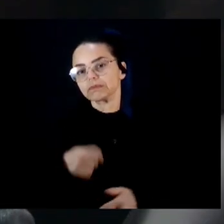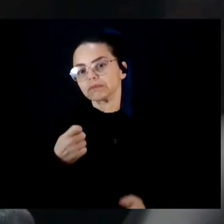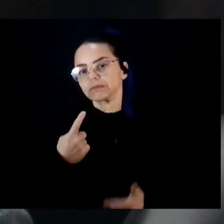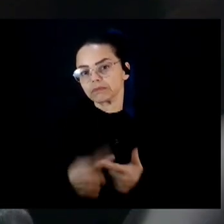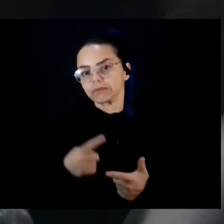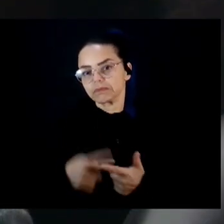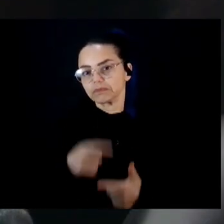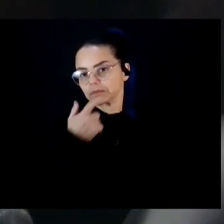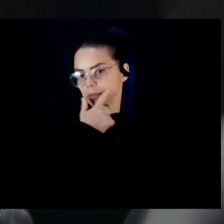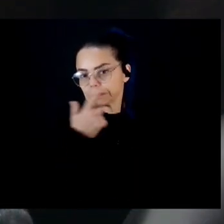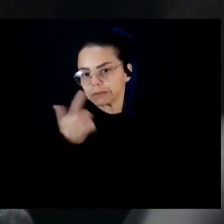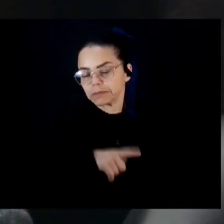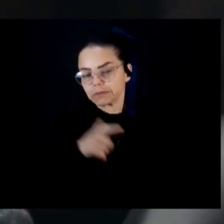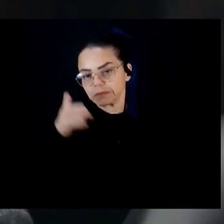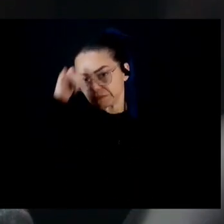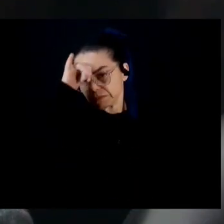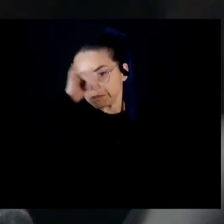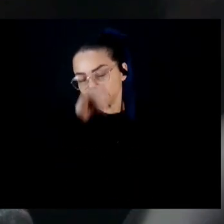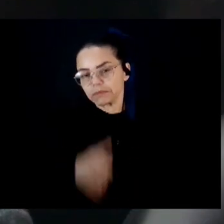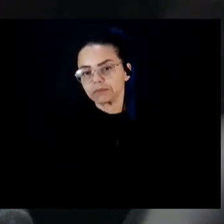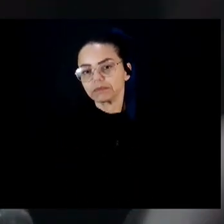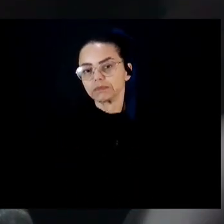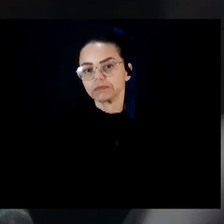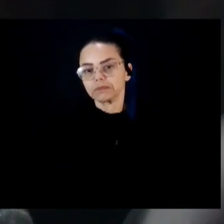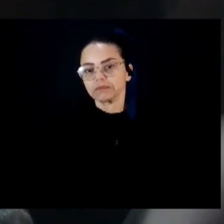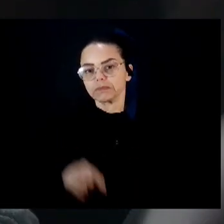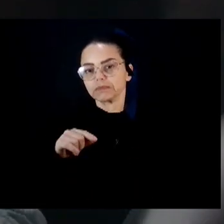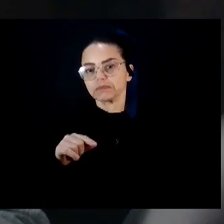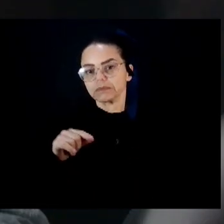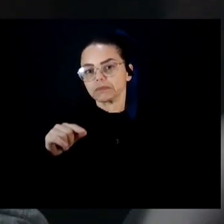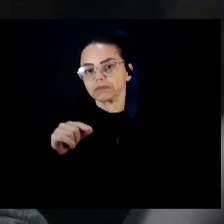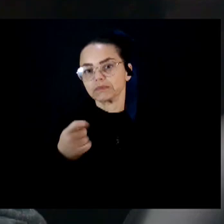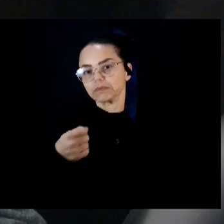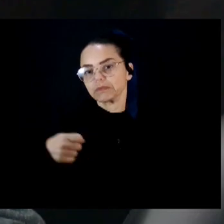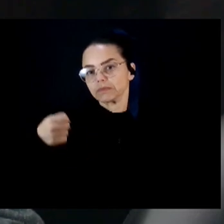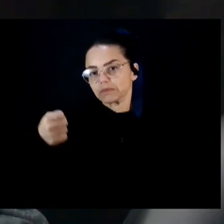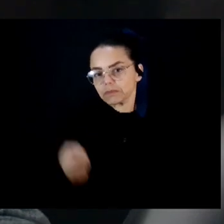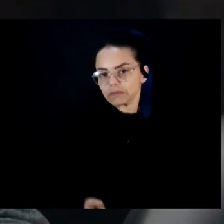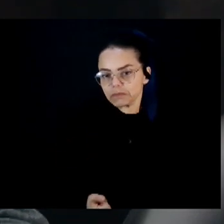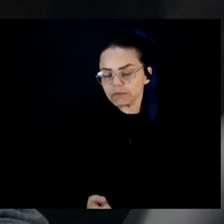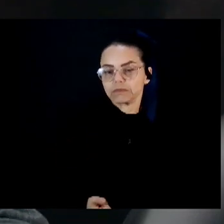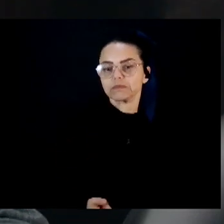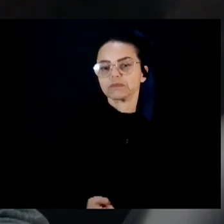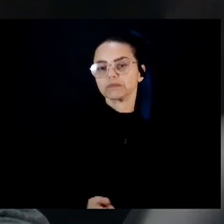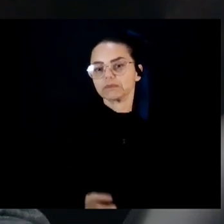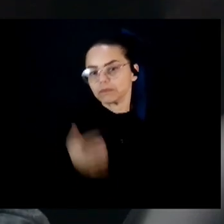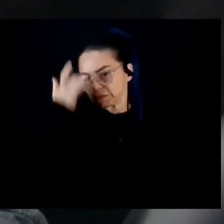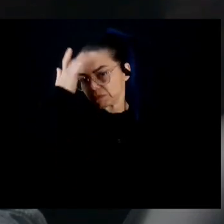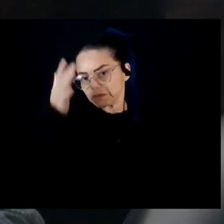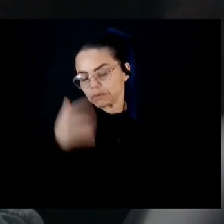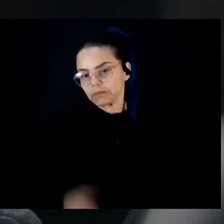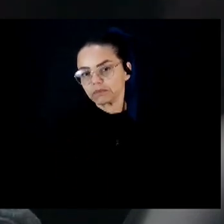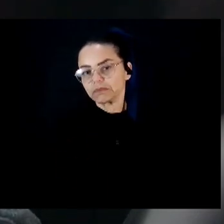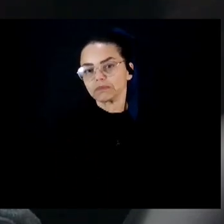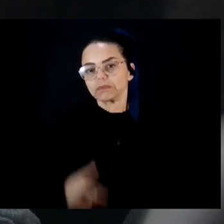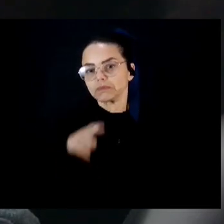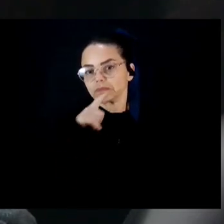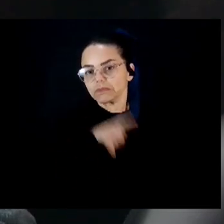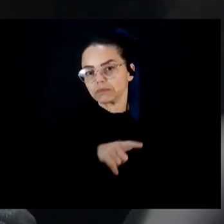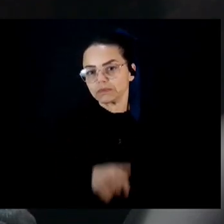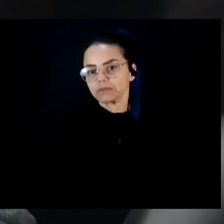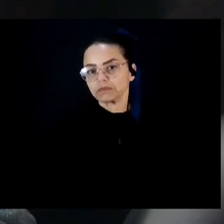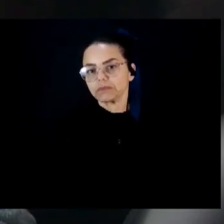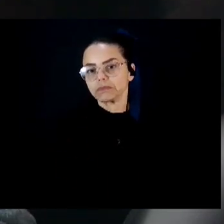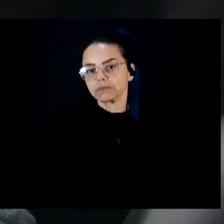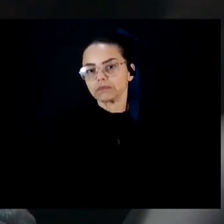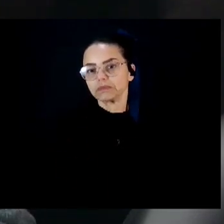conseguir evitar com que esse paciente chegue numa dose muito alta da medicação, mais fácil é para o desmame. E eu colocar o suplemento de